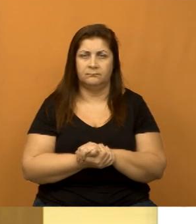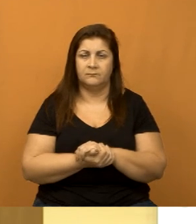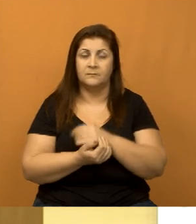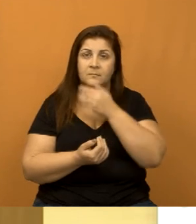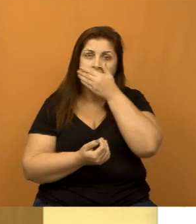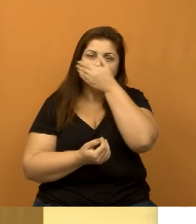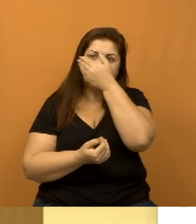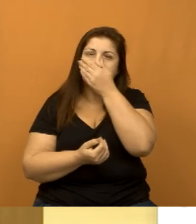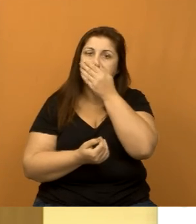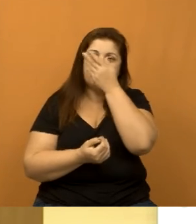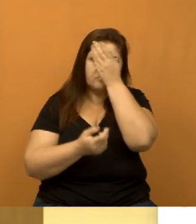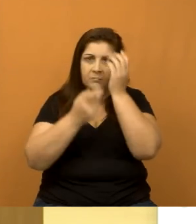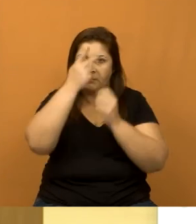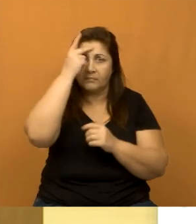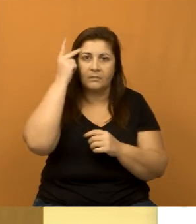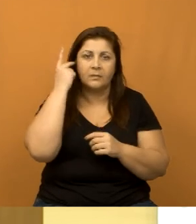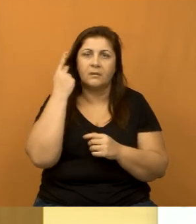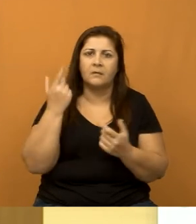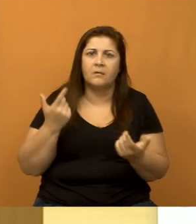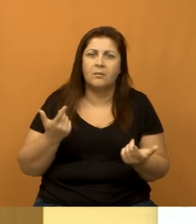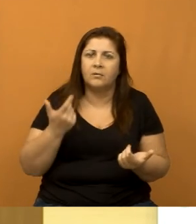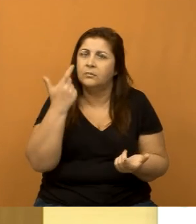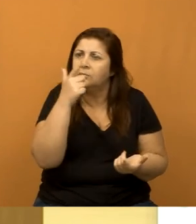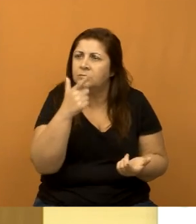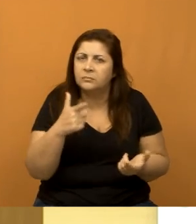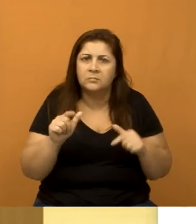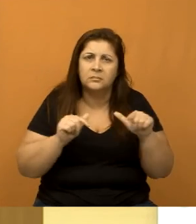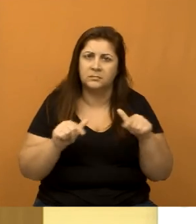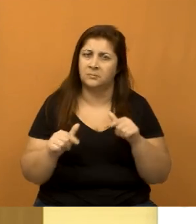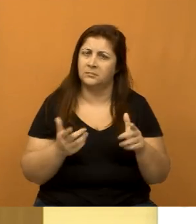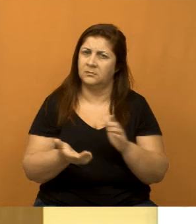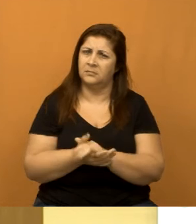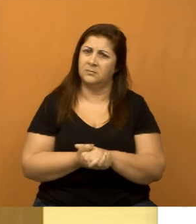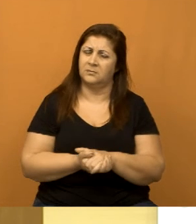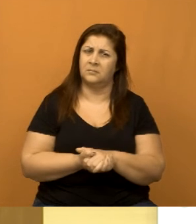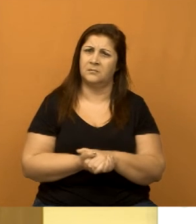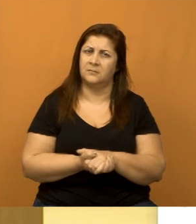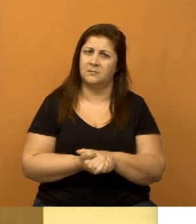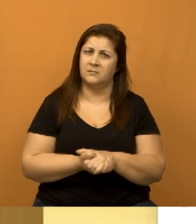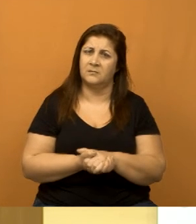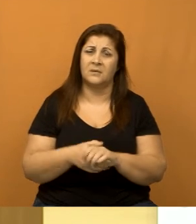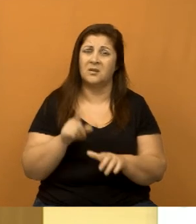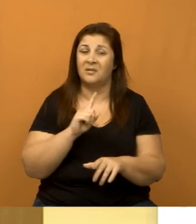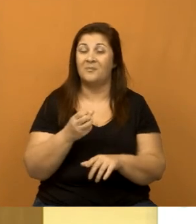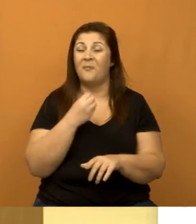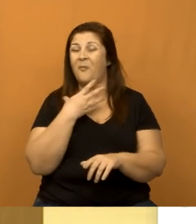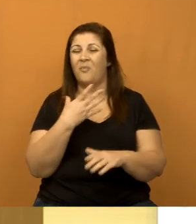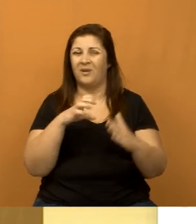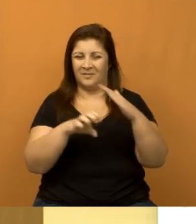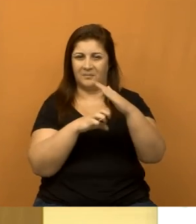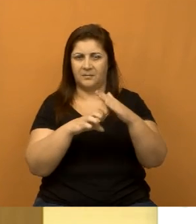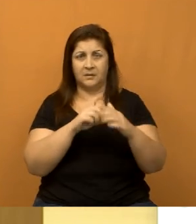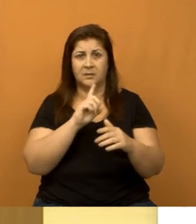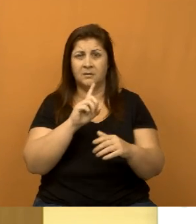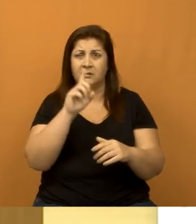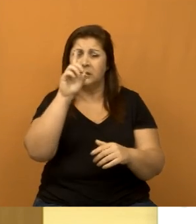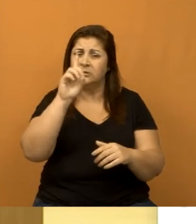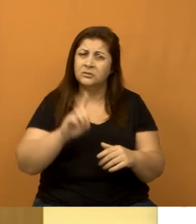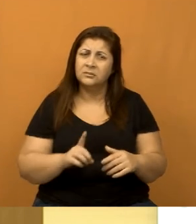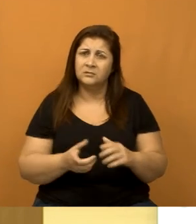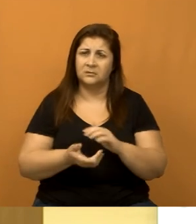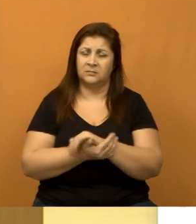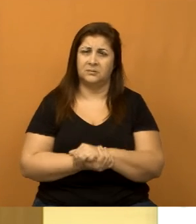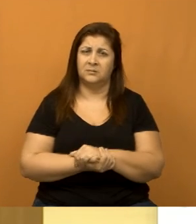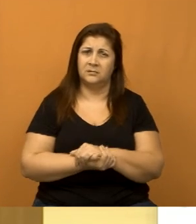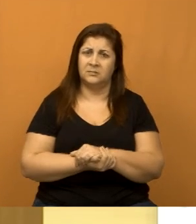pessoa não ter o direito de ter um emprego, isso não é bondade que o empregador dá, é um direito. Isso é um